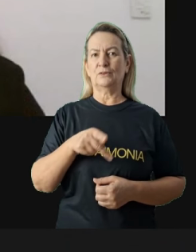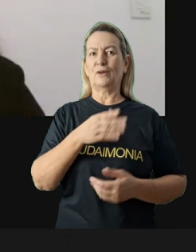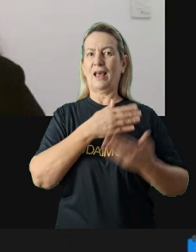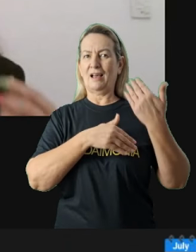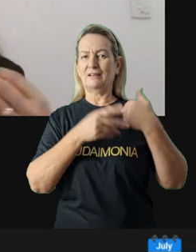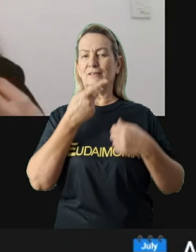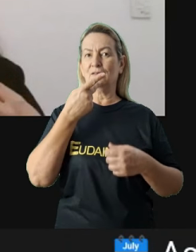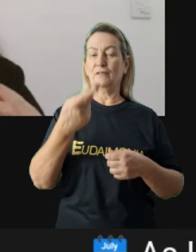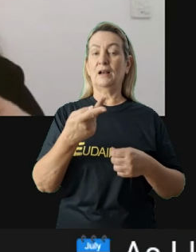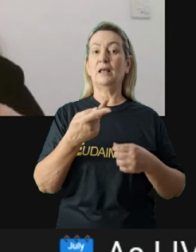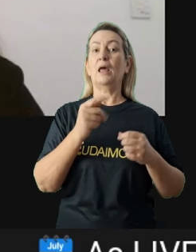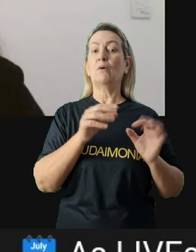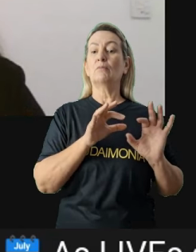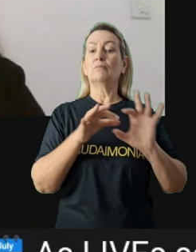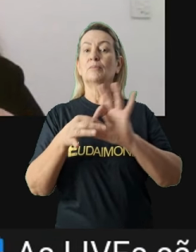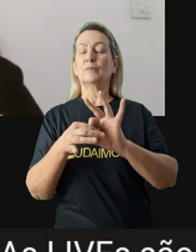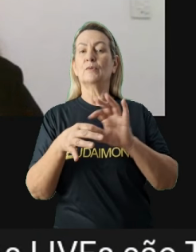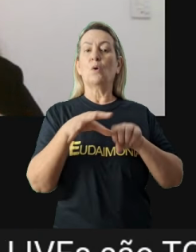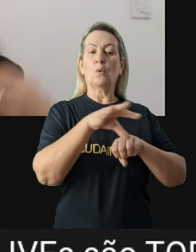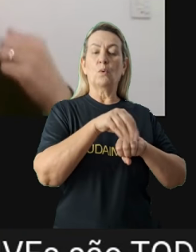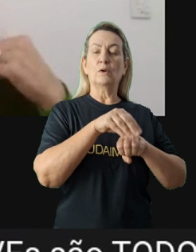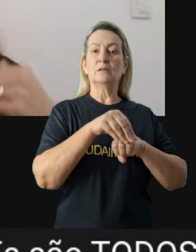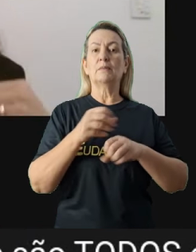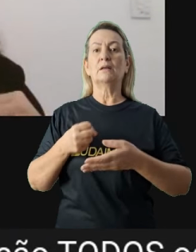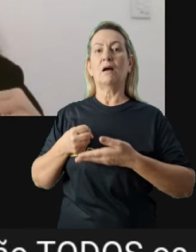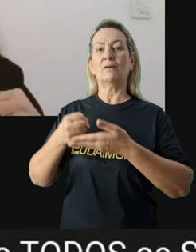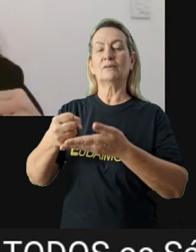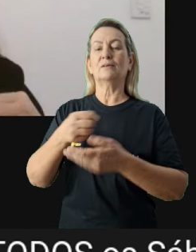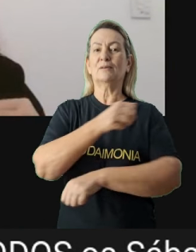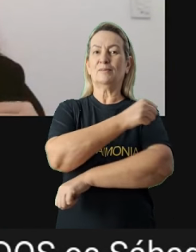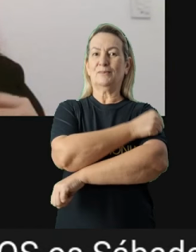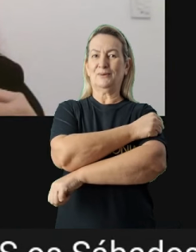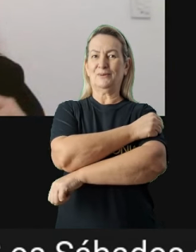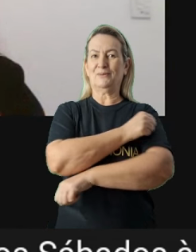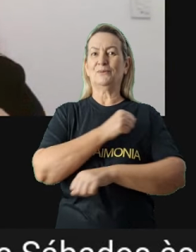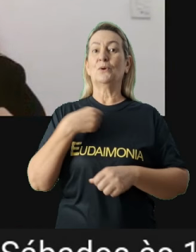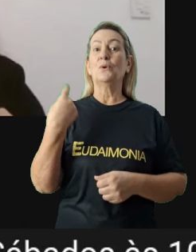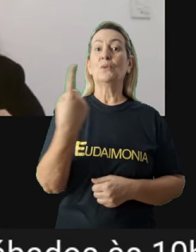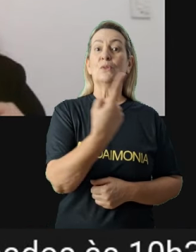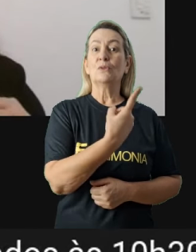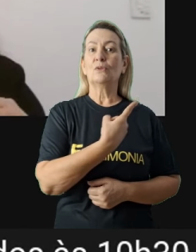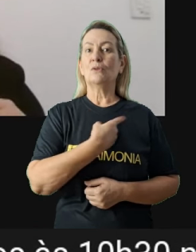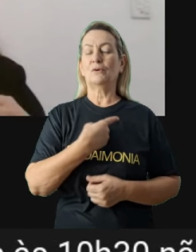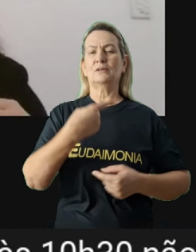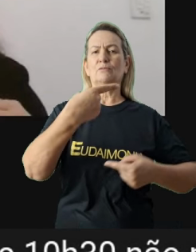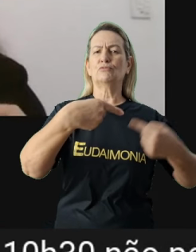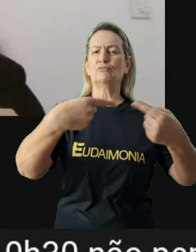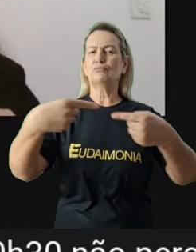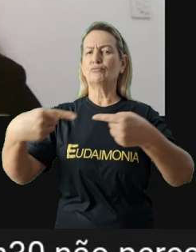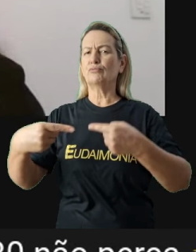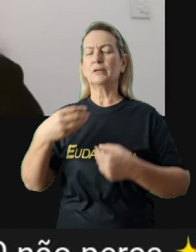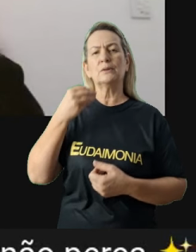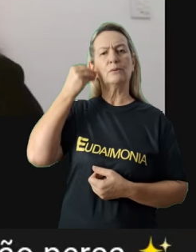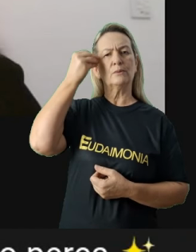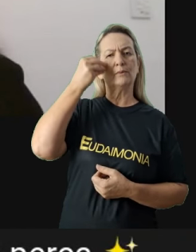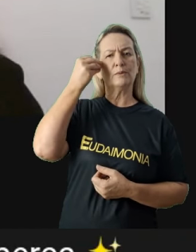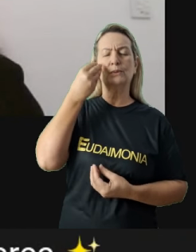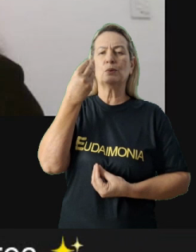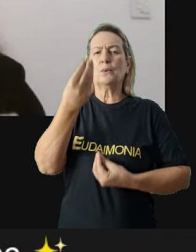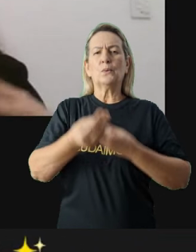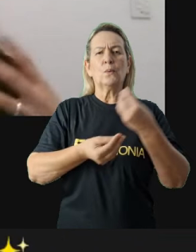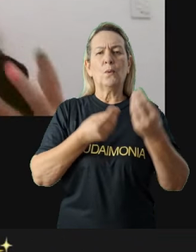esse ponto de reflexão, porque eu entendo nós, como professores, como eu, né, disse já anteriormente, que nós somos a ponte entre esse conhecimento e esse auxílio para